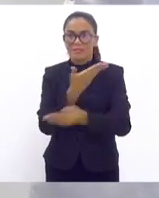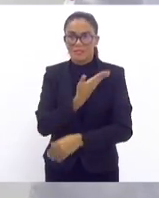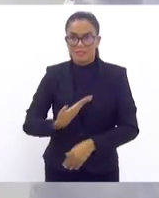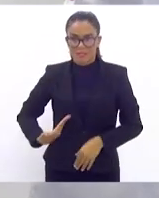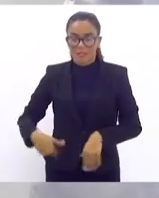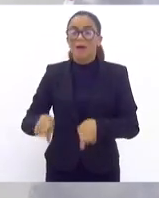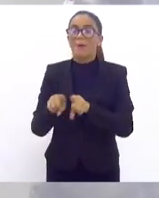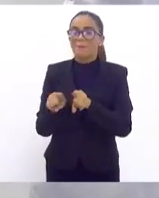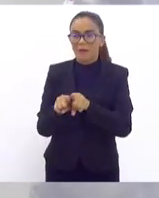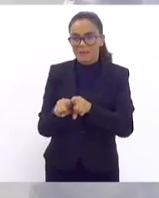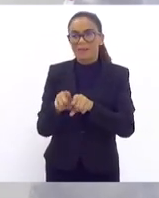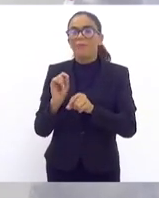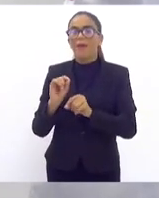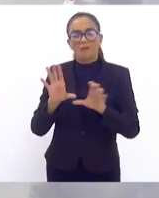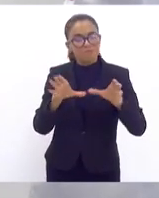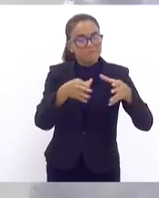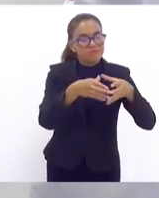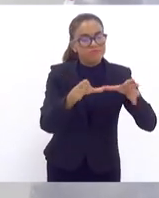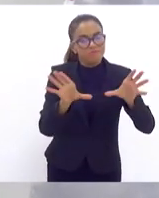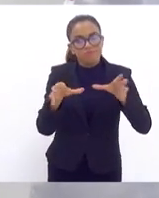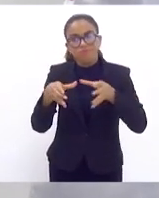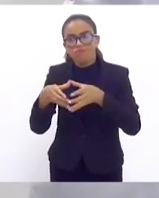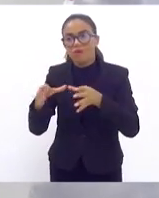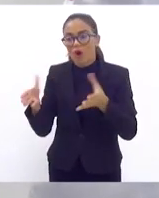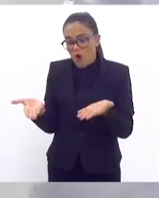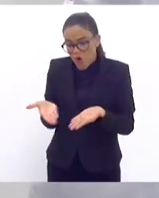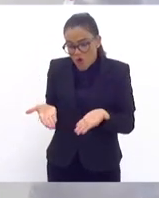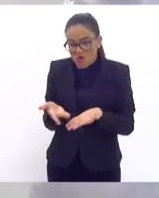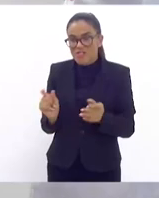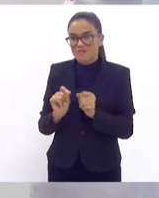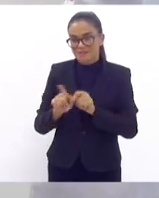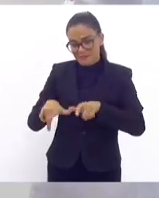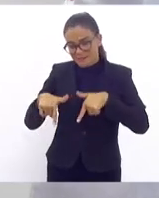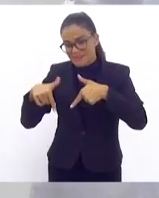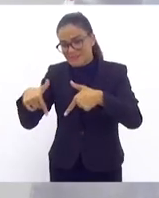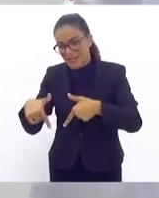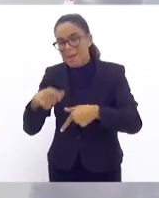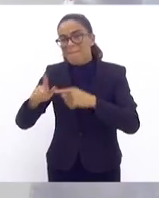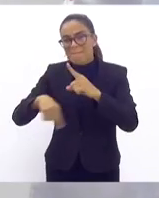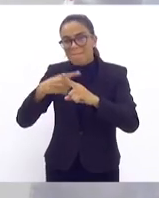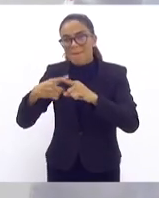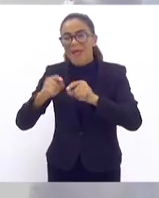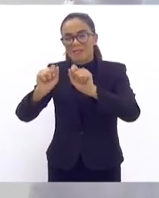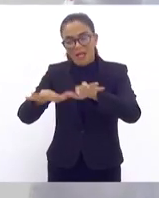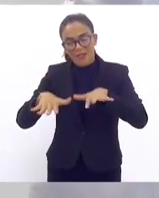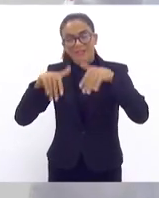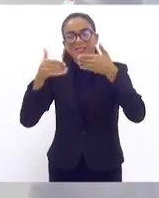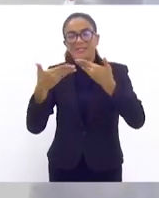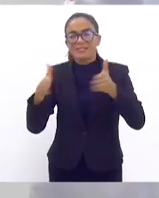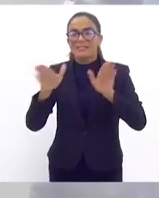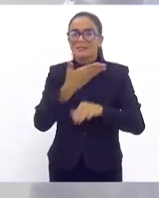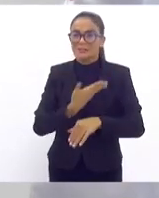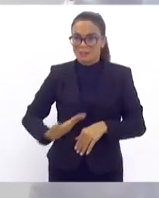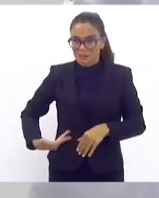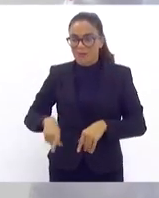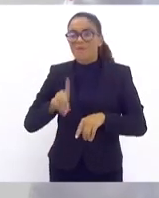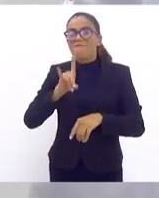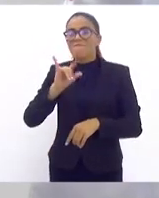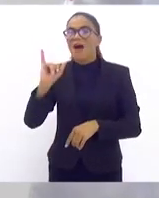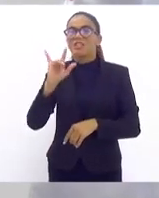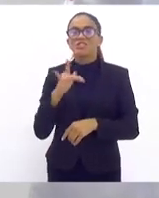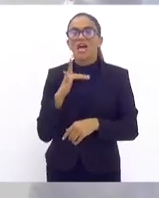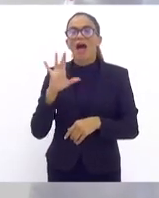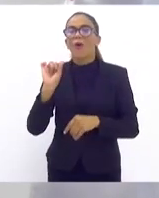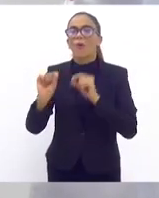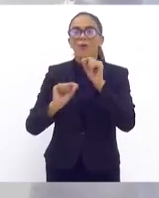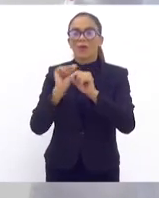no âmbito das comissões, que a gente está fazendo aqui hoje, depois de uma audiência pública na Comissão de Meio Ambiente, ele já vai a plenário saneado, com